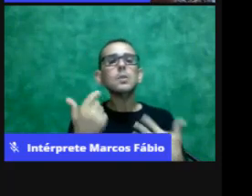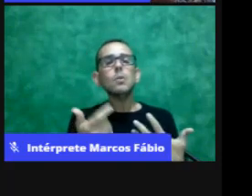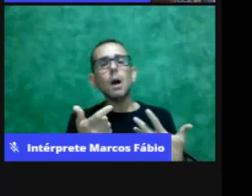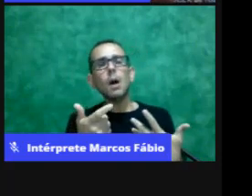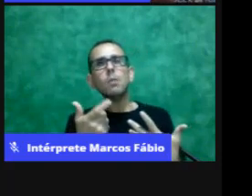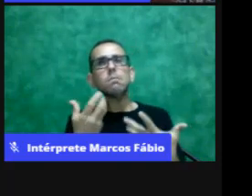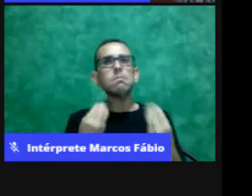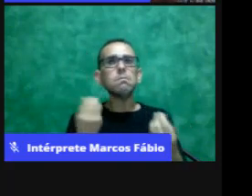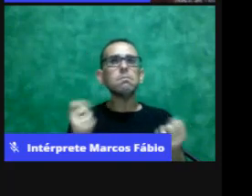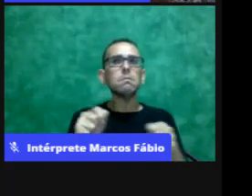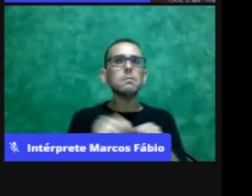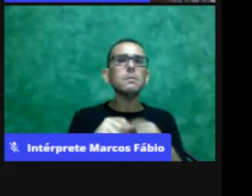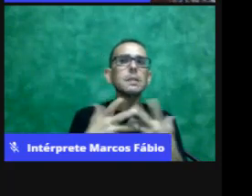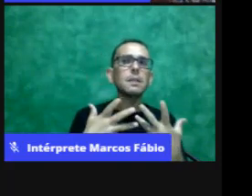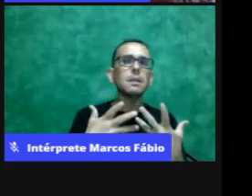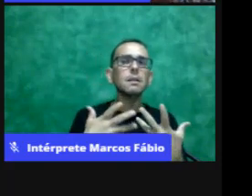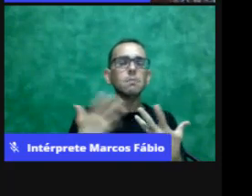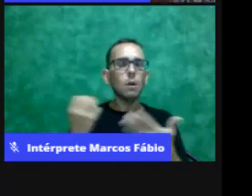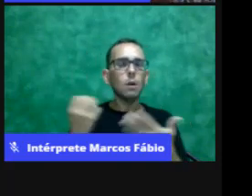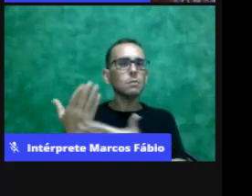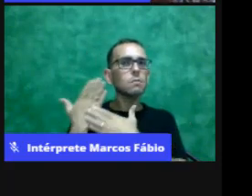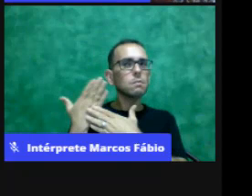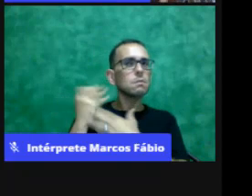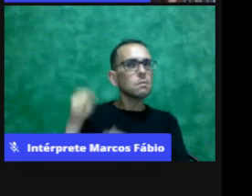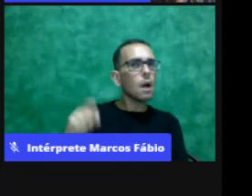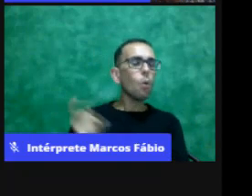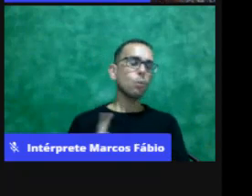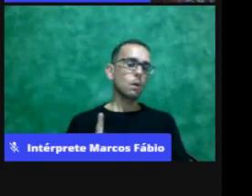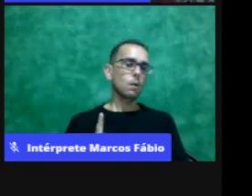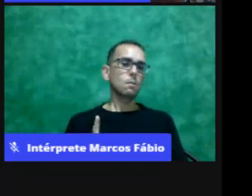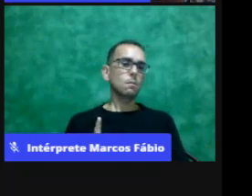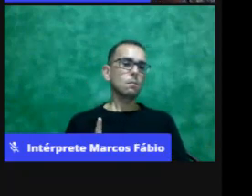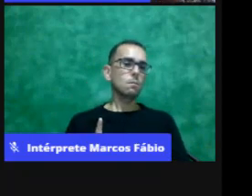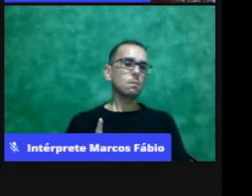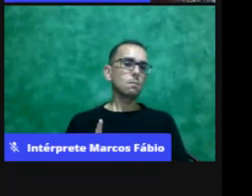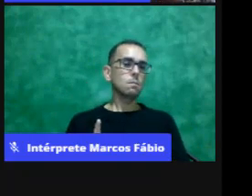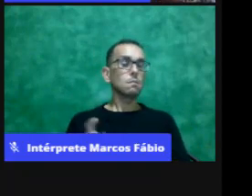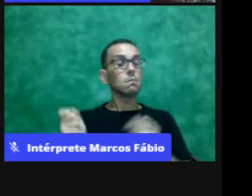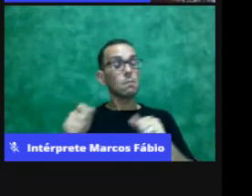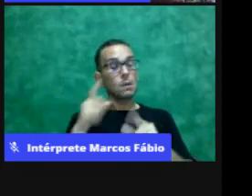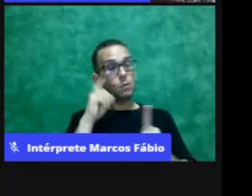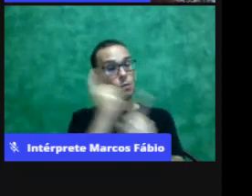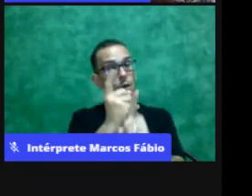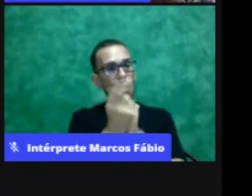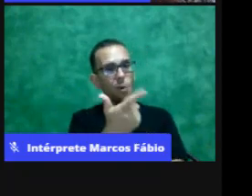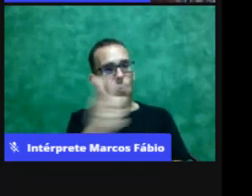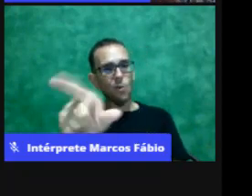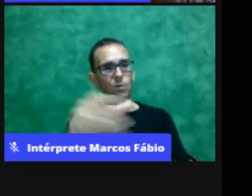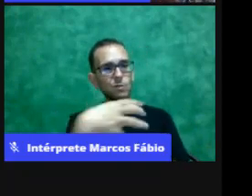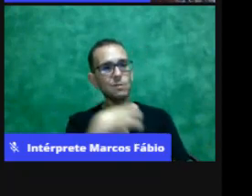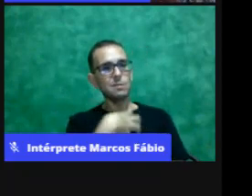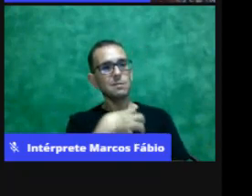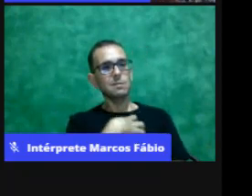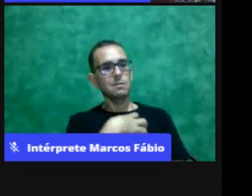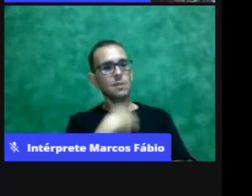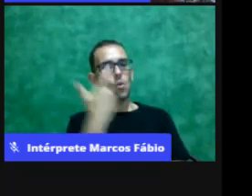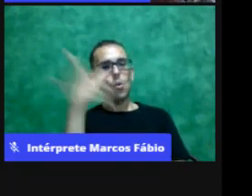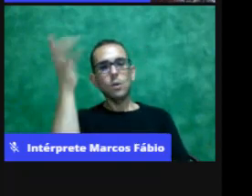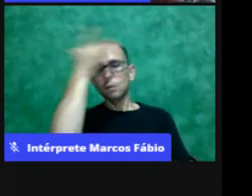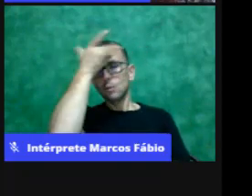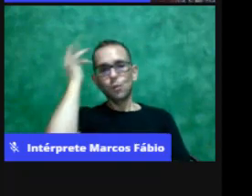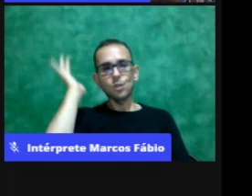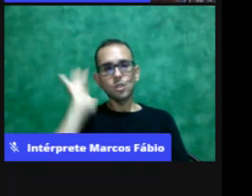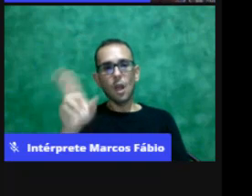que a pessoa utiliza, se vai ajudar vocês ou não. Né? Aí, pode ser que vocês encontrem outras formas, outras pessoas que